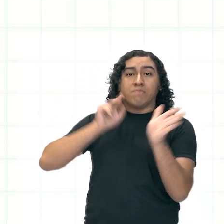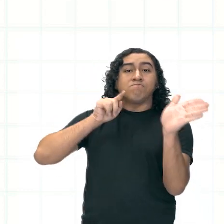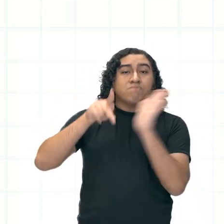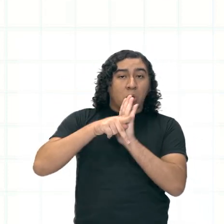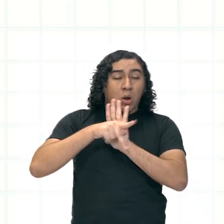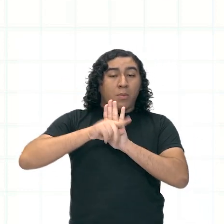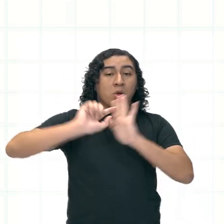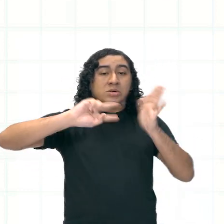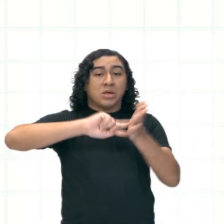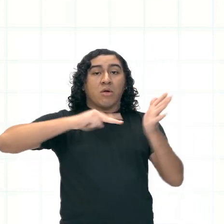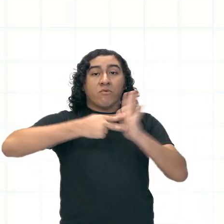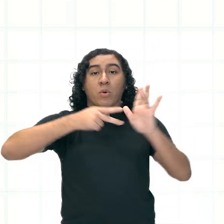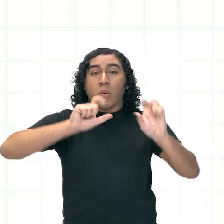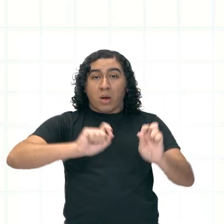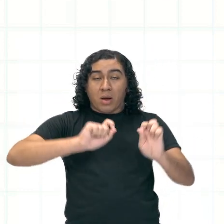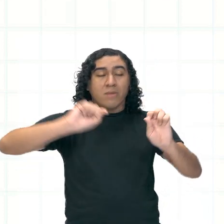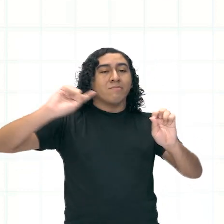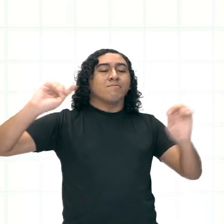em vermelho,